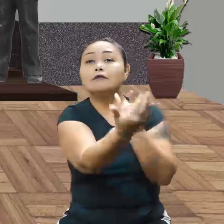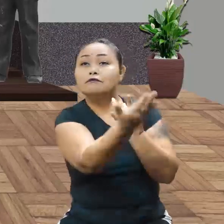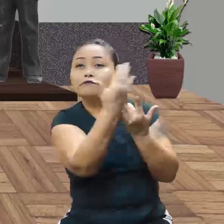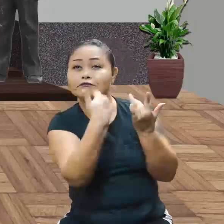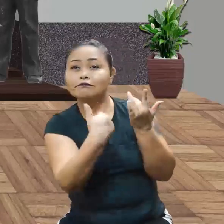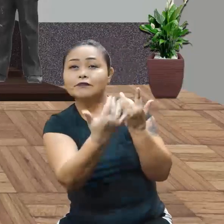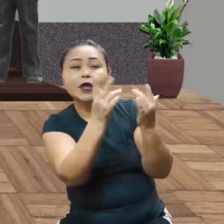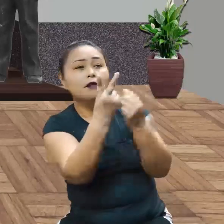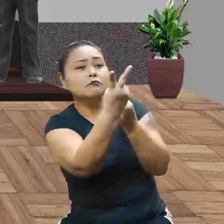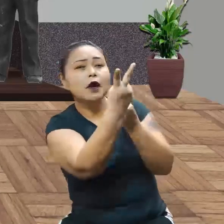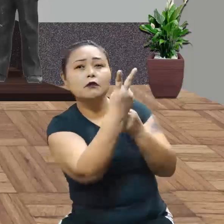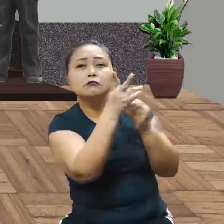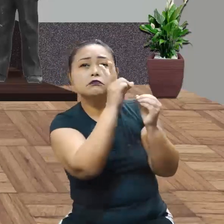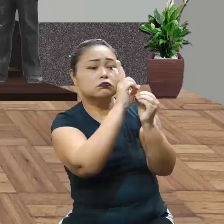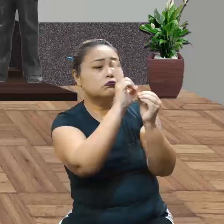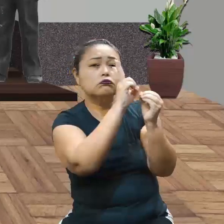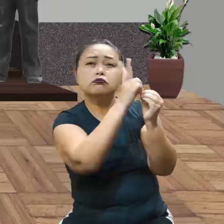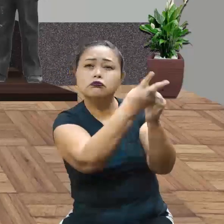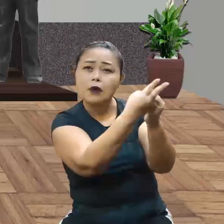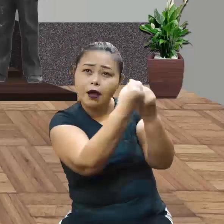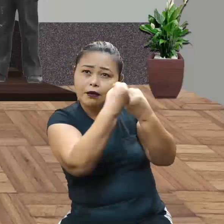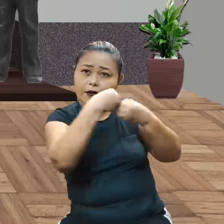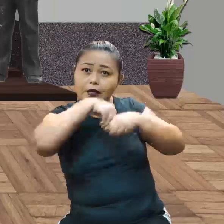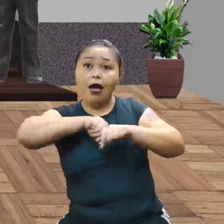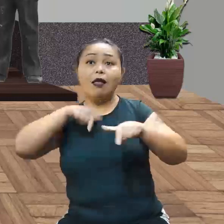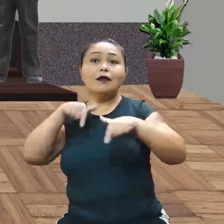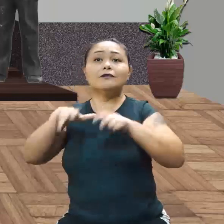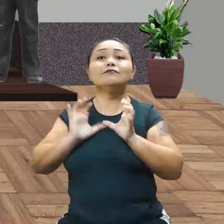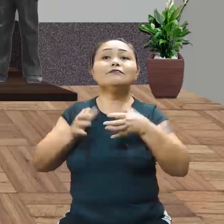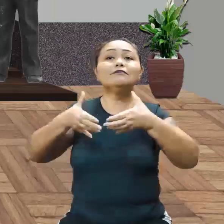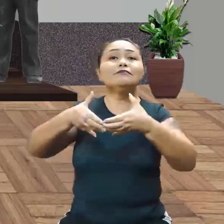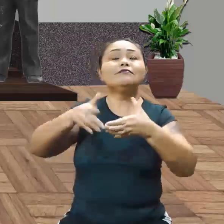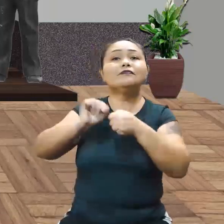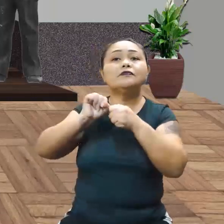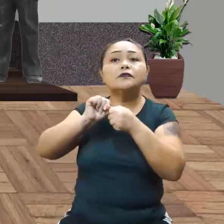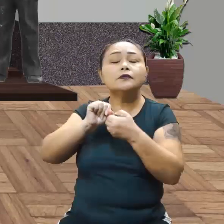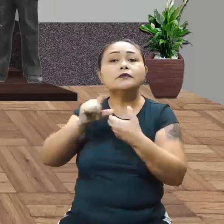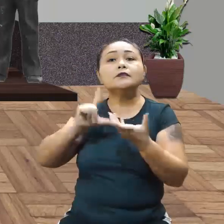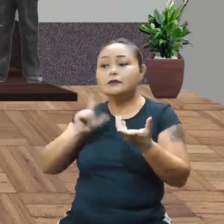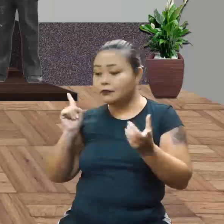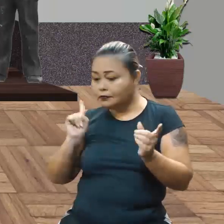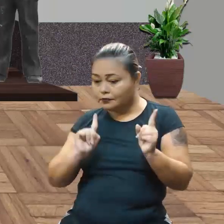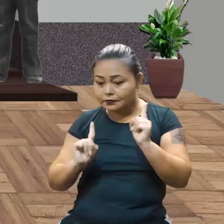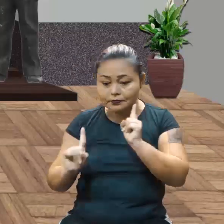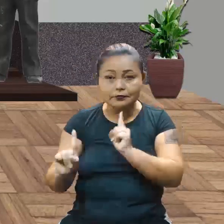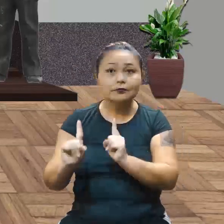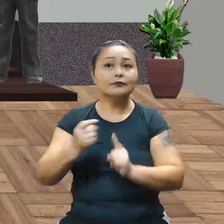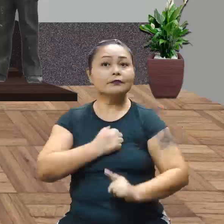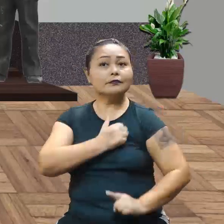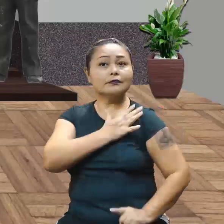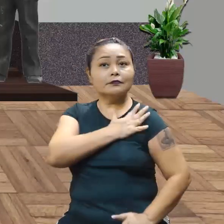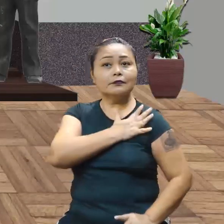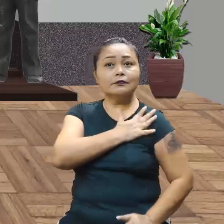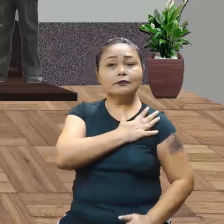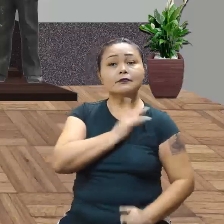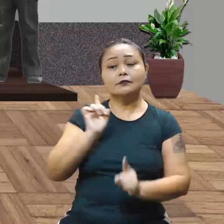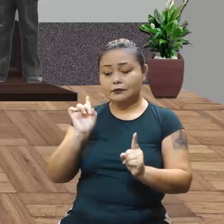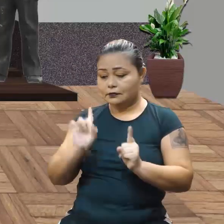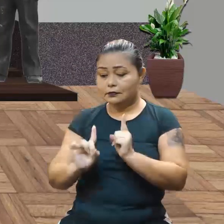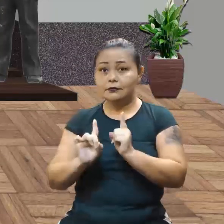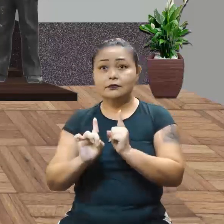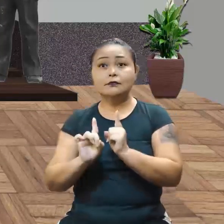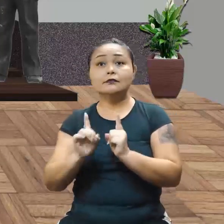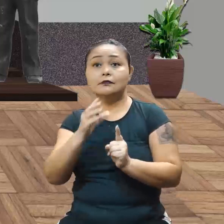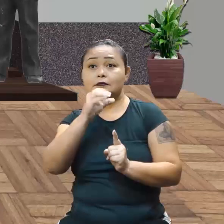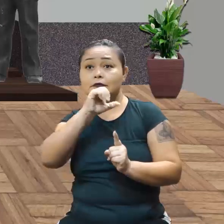para a Comissão Rondon, para trabalhar na Comissão Rondon. Então a Comissão Rondon ela vai ser composta também por militares,